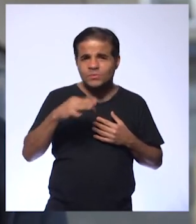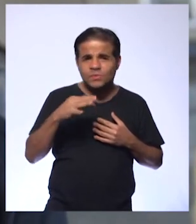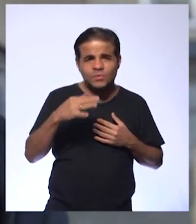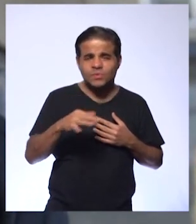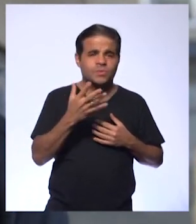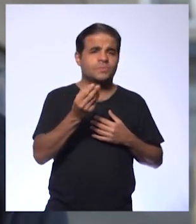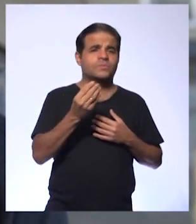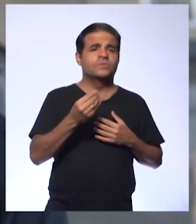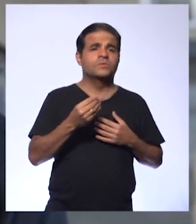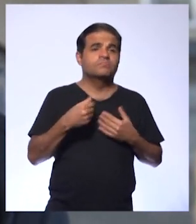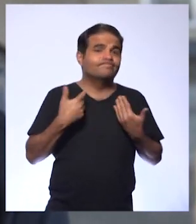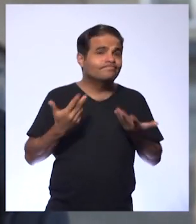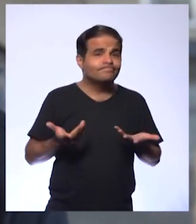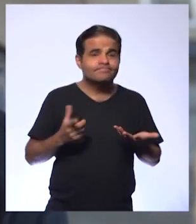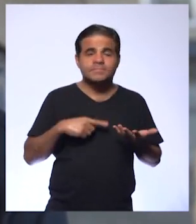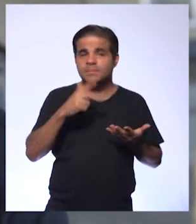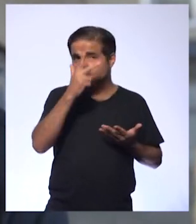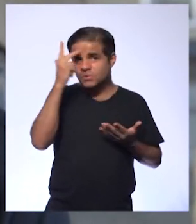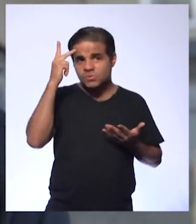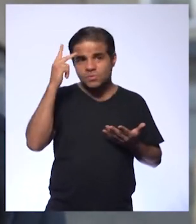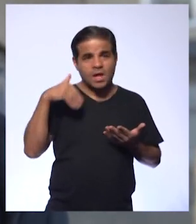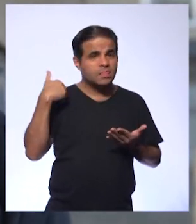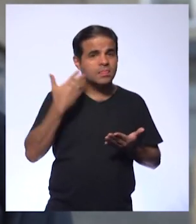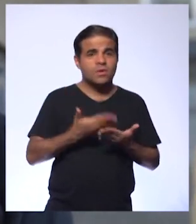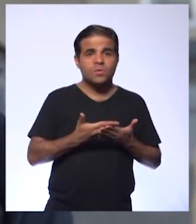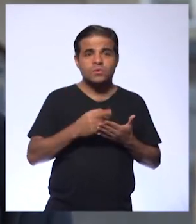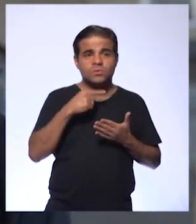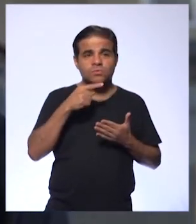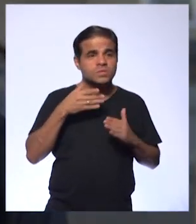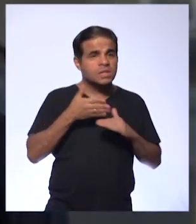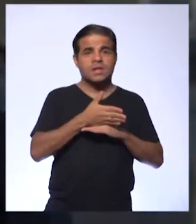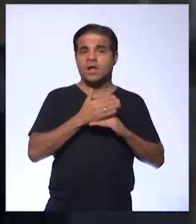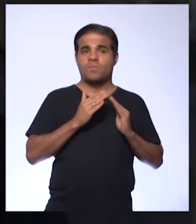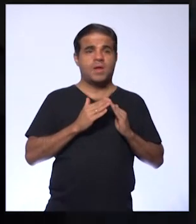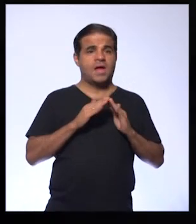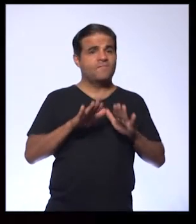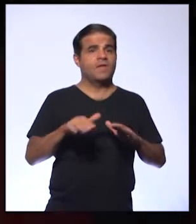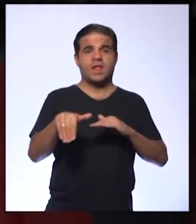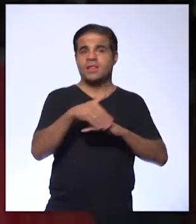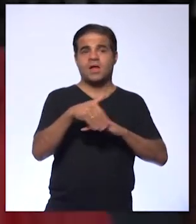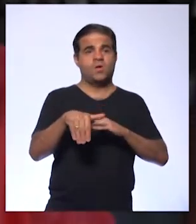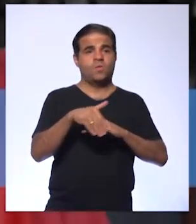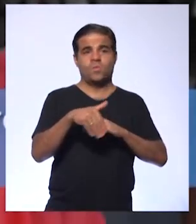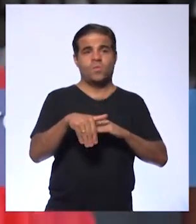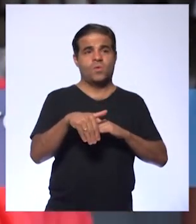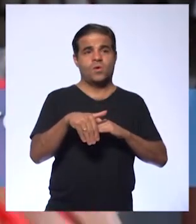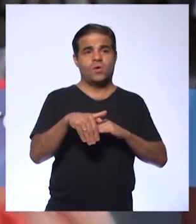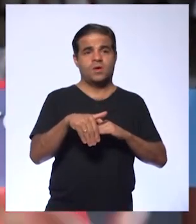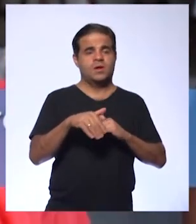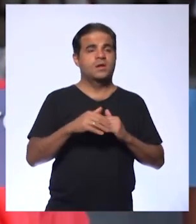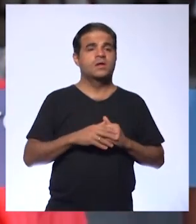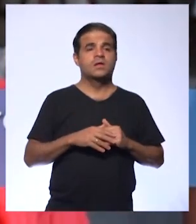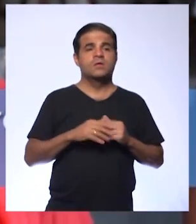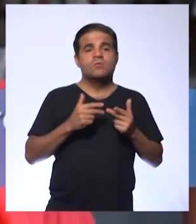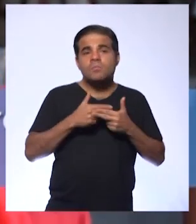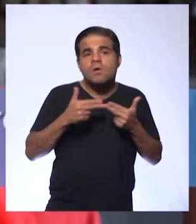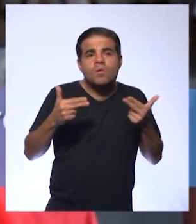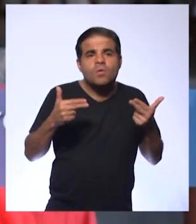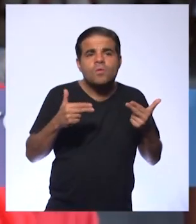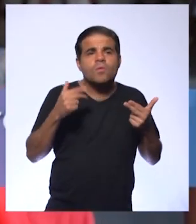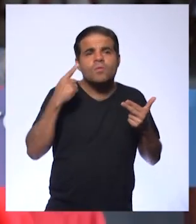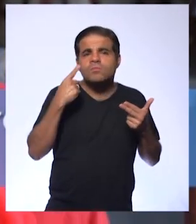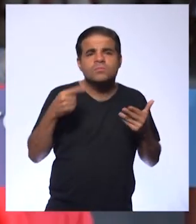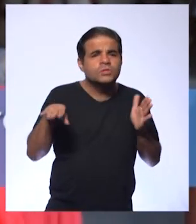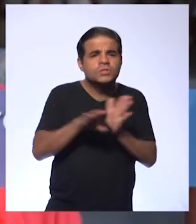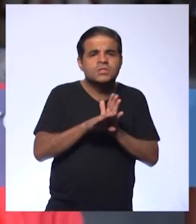terremoto. Mas tem pessoa que até hoje não conseguiu entrar numa casa, ficar na rua. Tem alguma coisa que vem a impressão que era um trator que